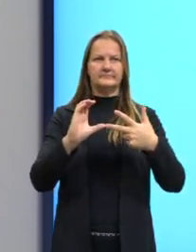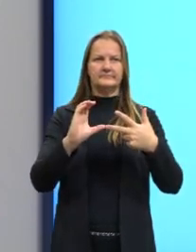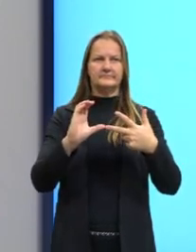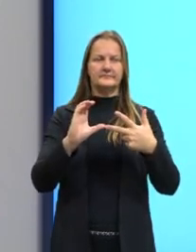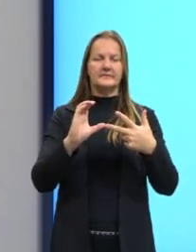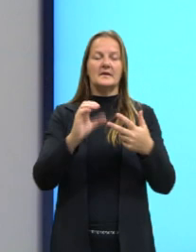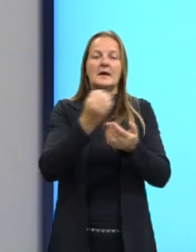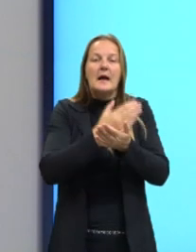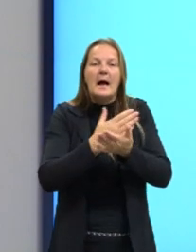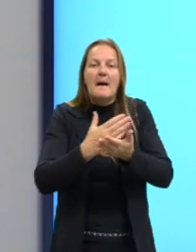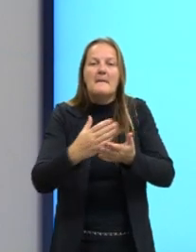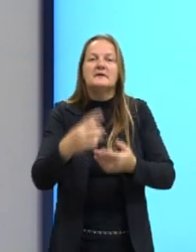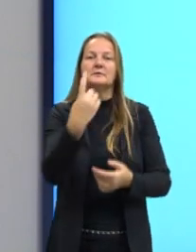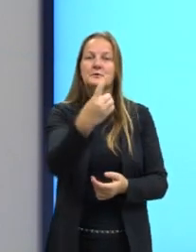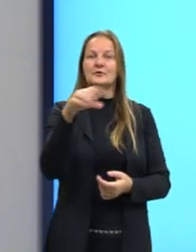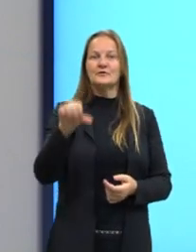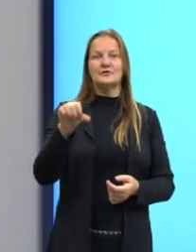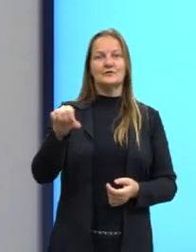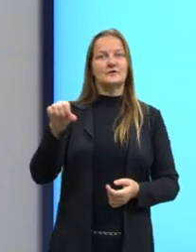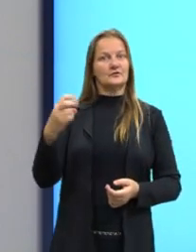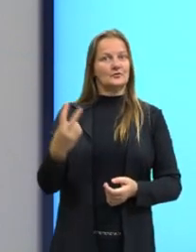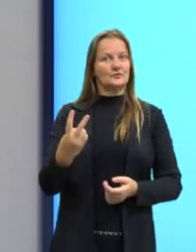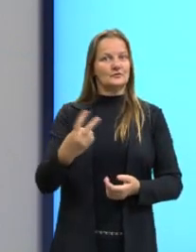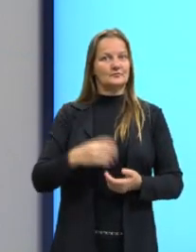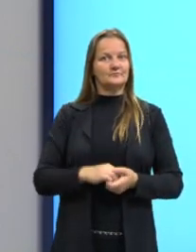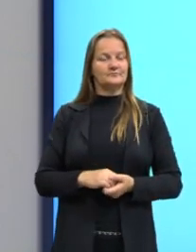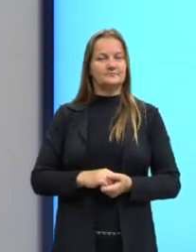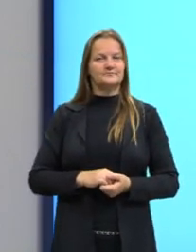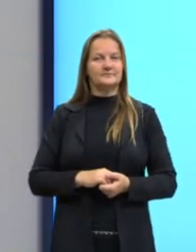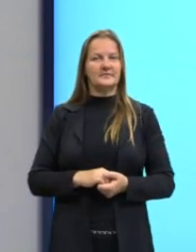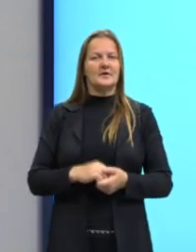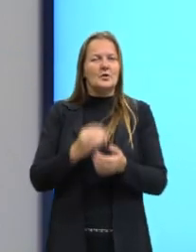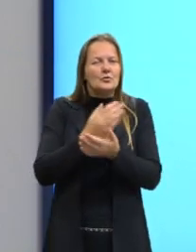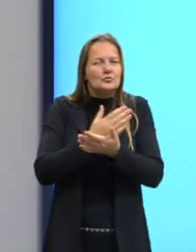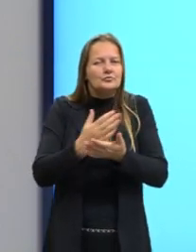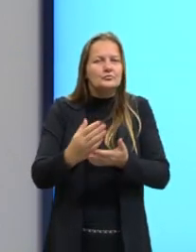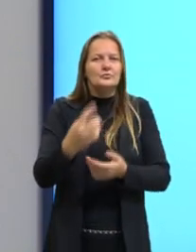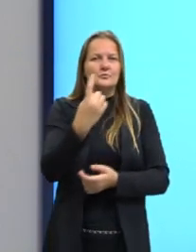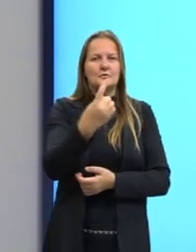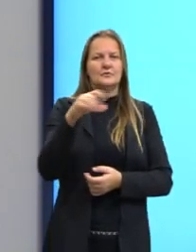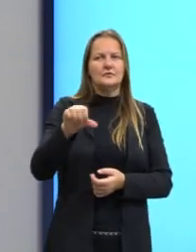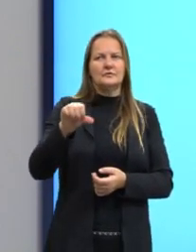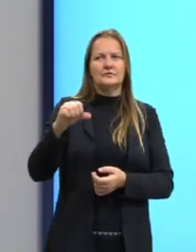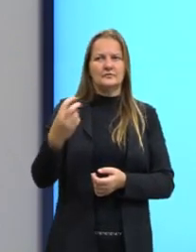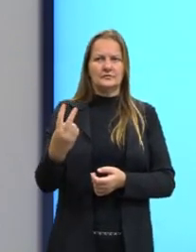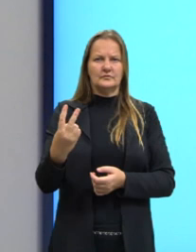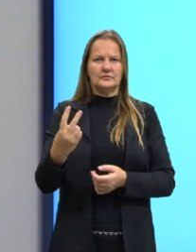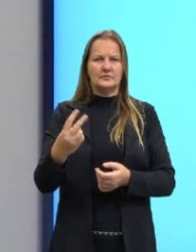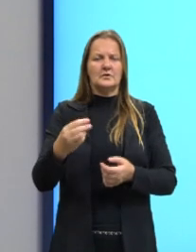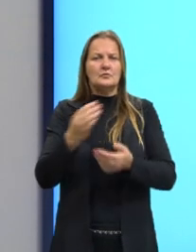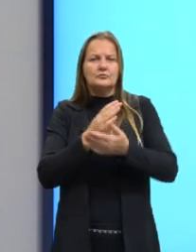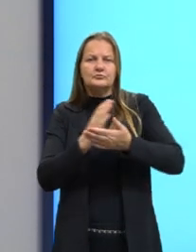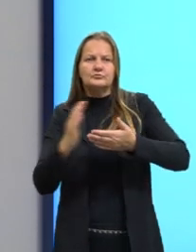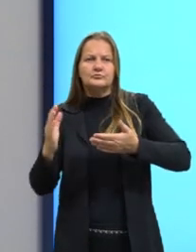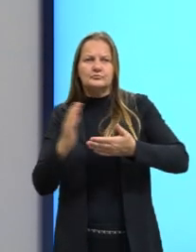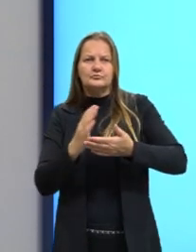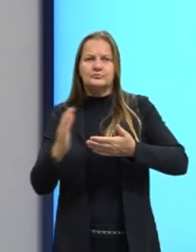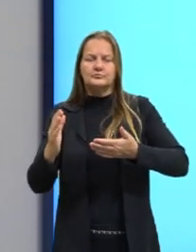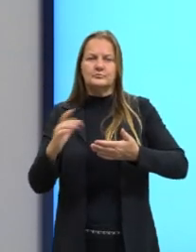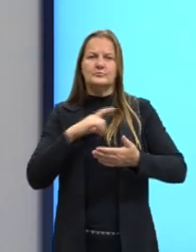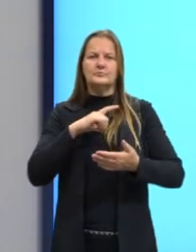apartir de 92 Então nós vamos começar analisar a partir do ano 92 para direita